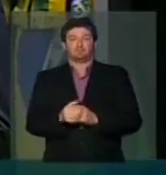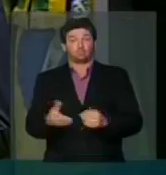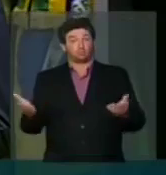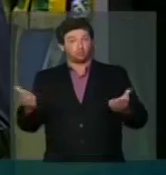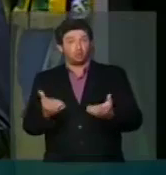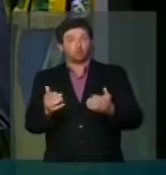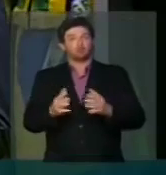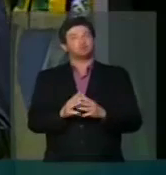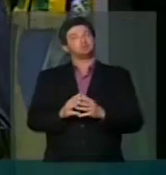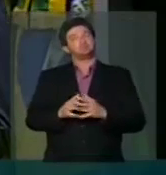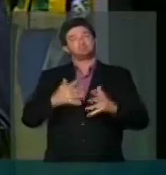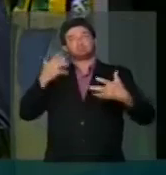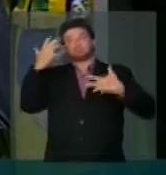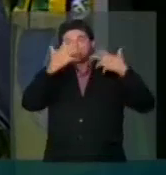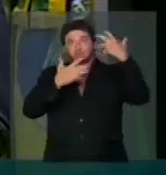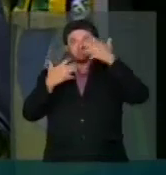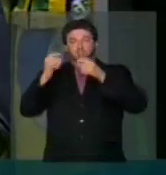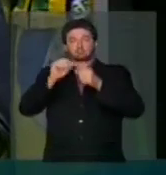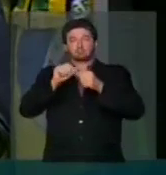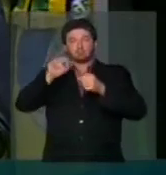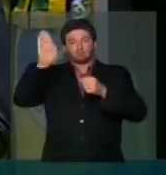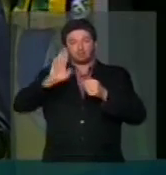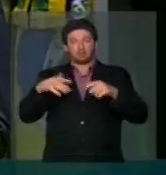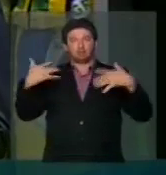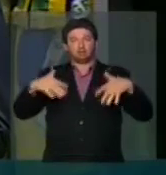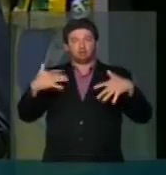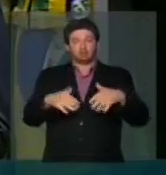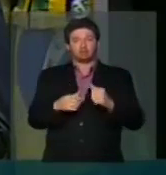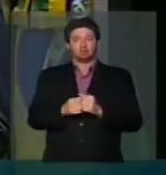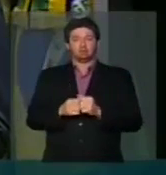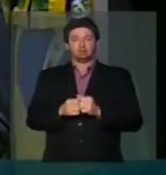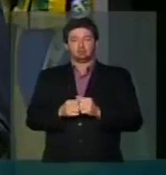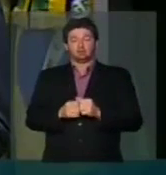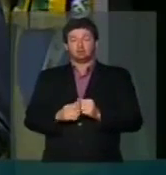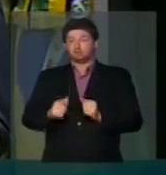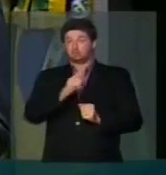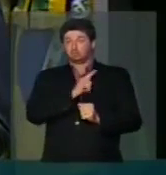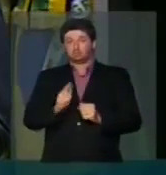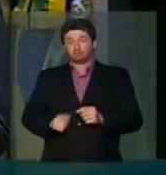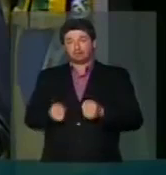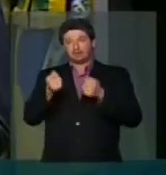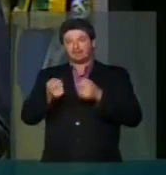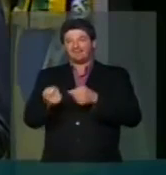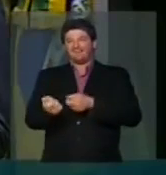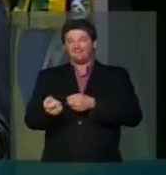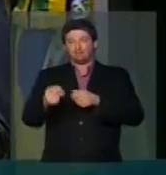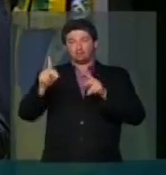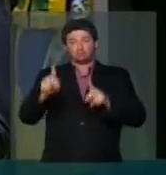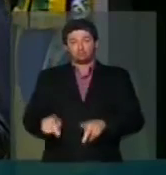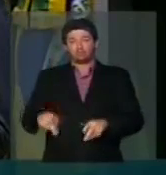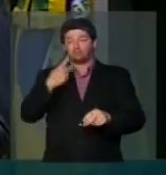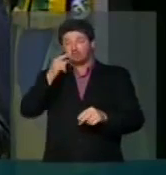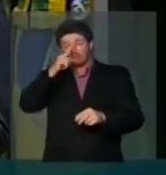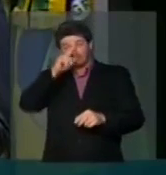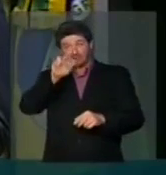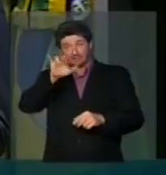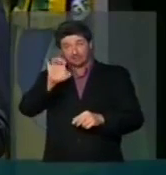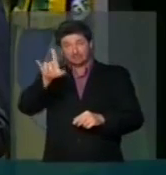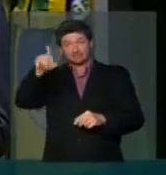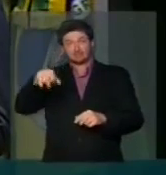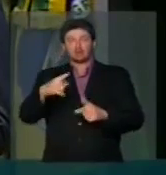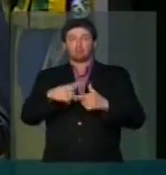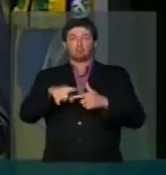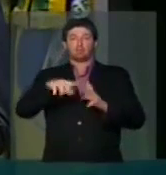Hoje, desesperado pelo que fez ao Brasil em tão pouco tempo, o governo tenta iludir a população dizendo que a crise foi causada por